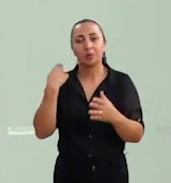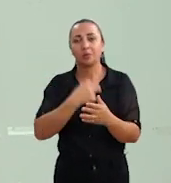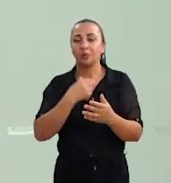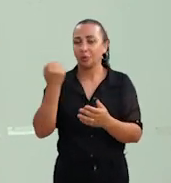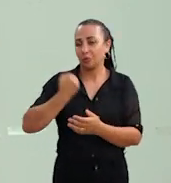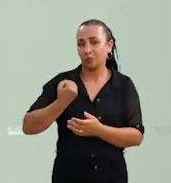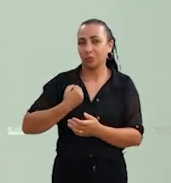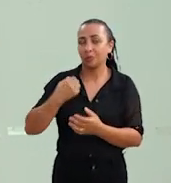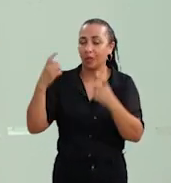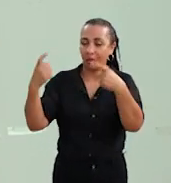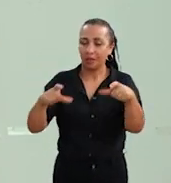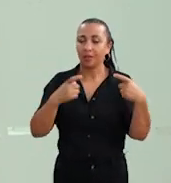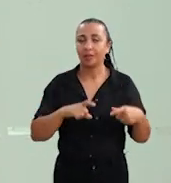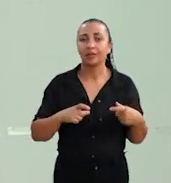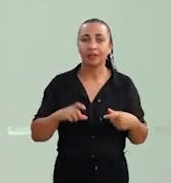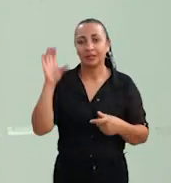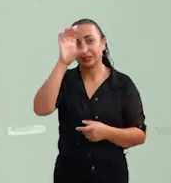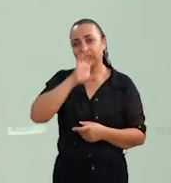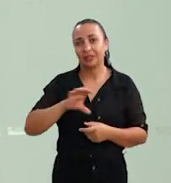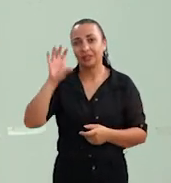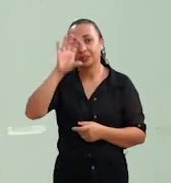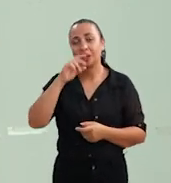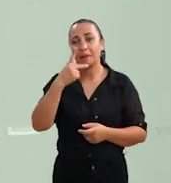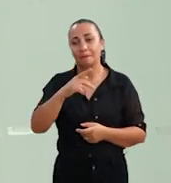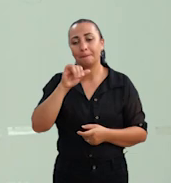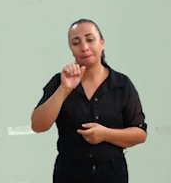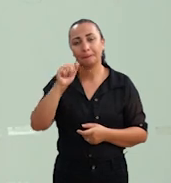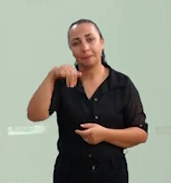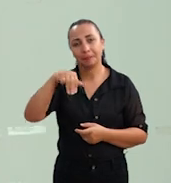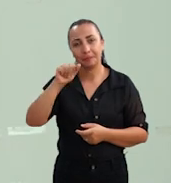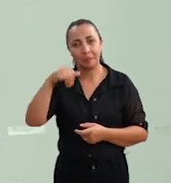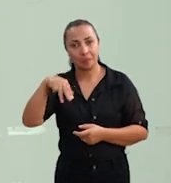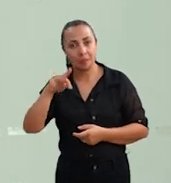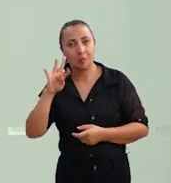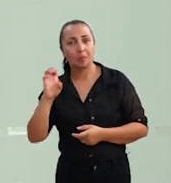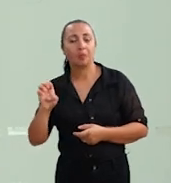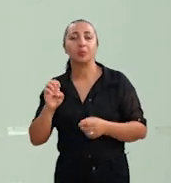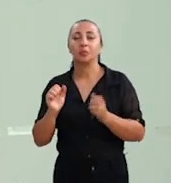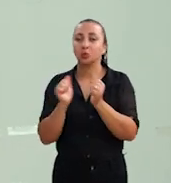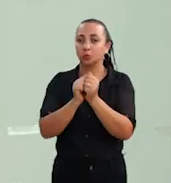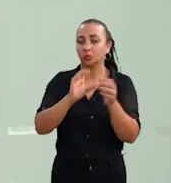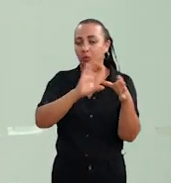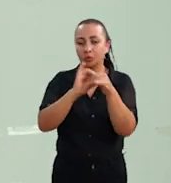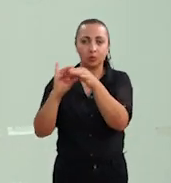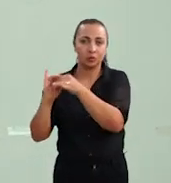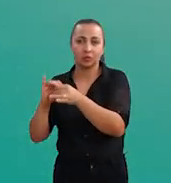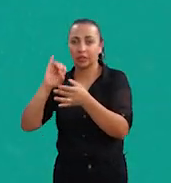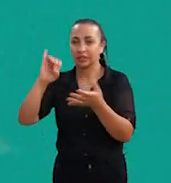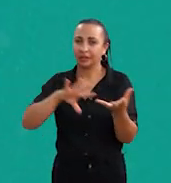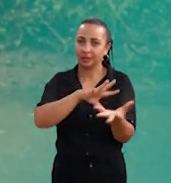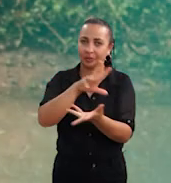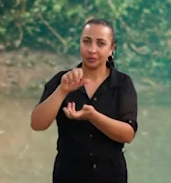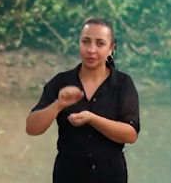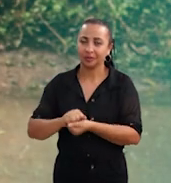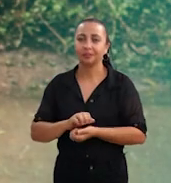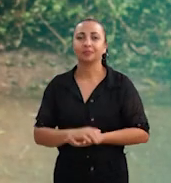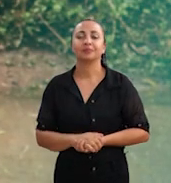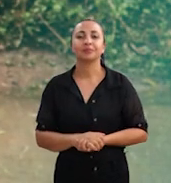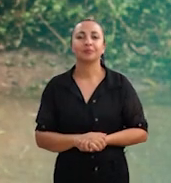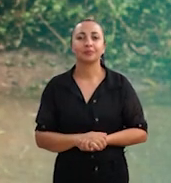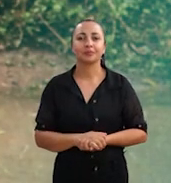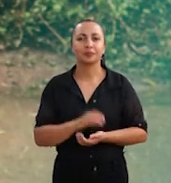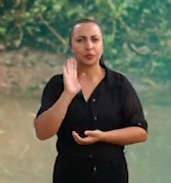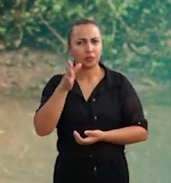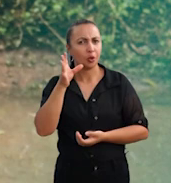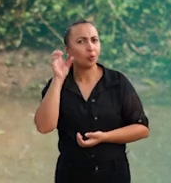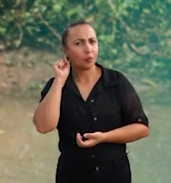dados locais aqui da região do Piemonte, da Chapada, com o contexto também internacional. Você